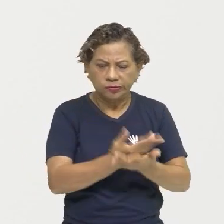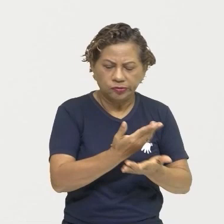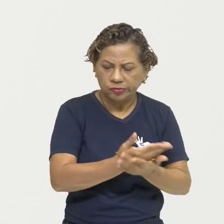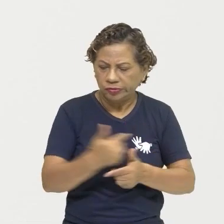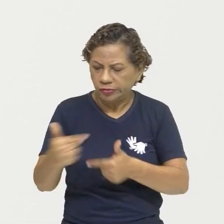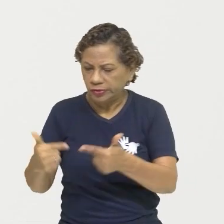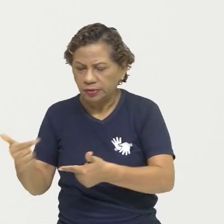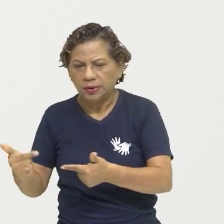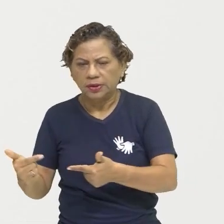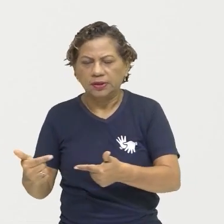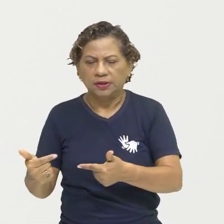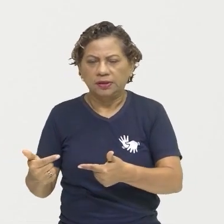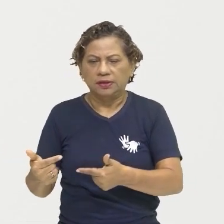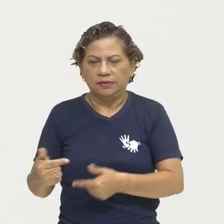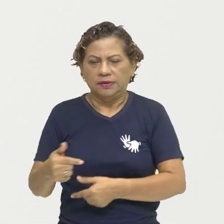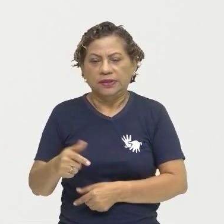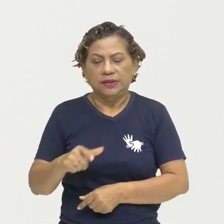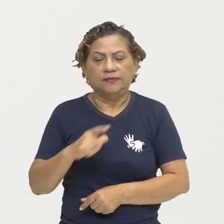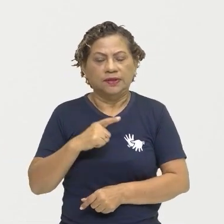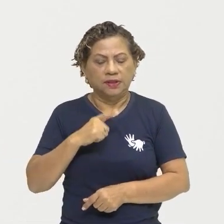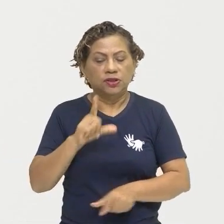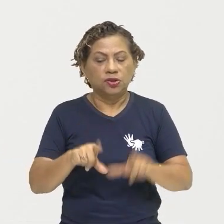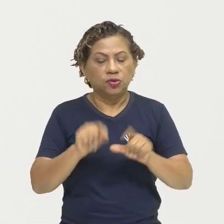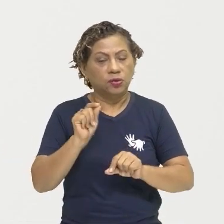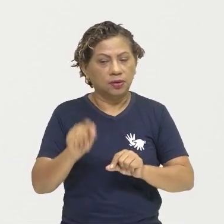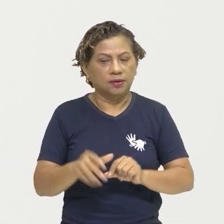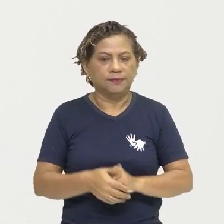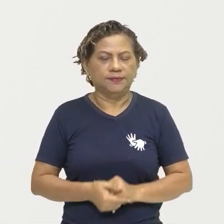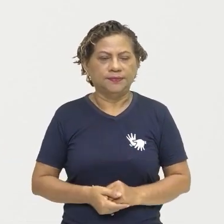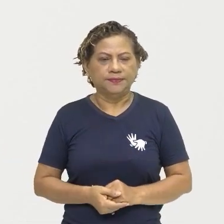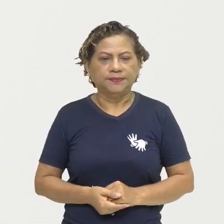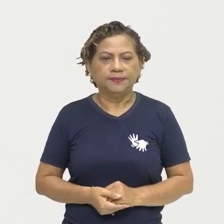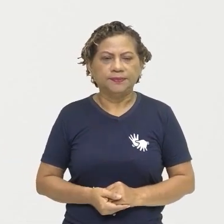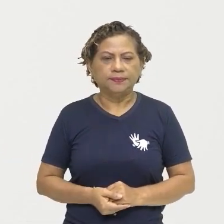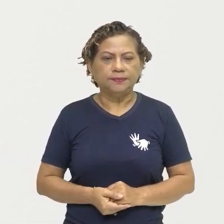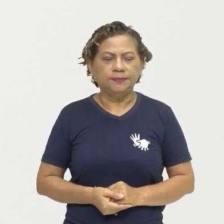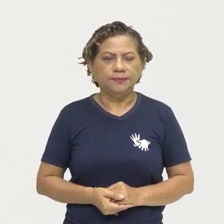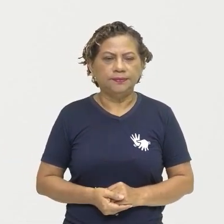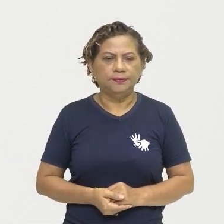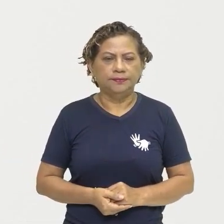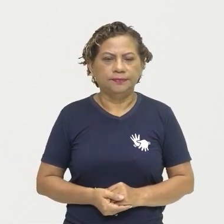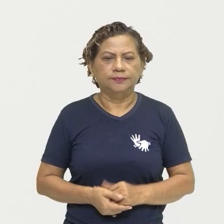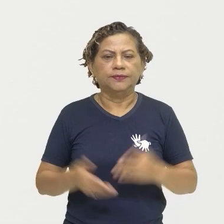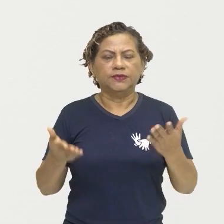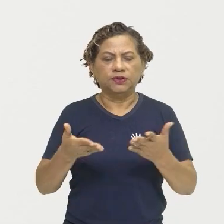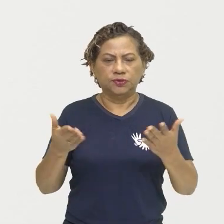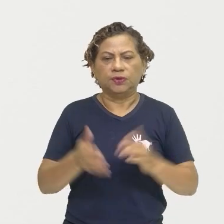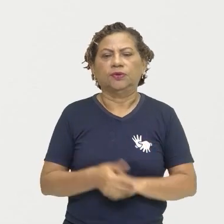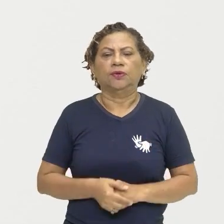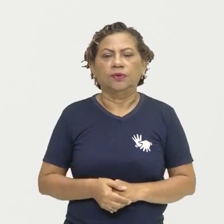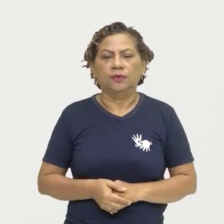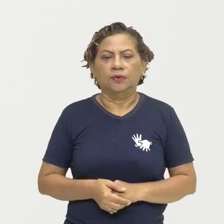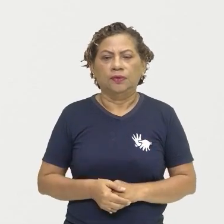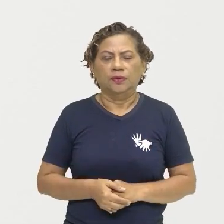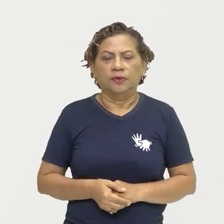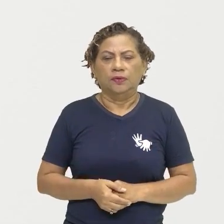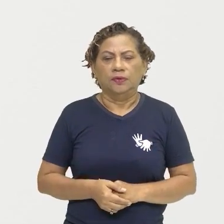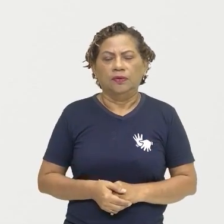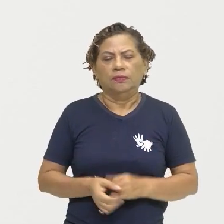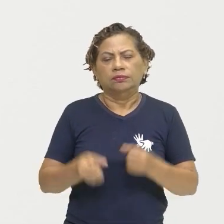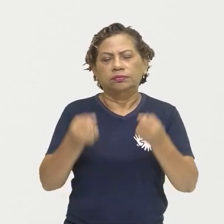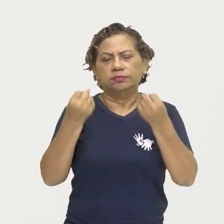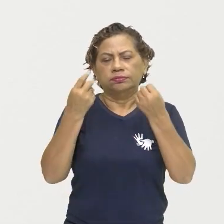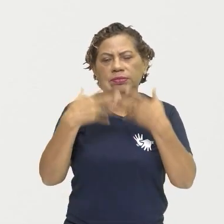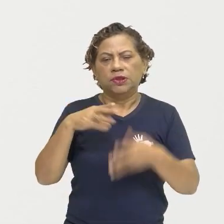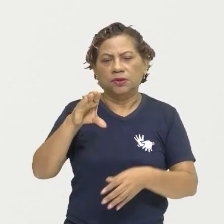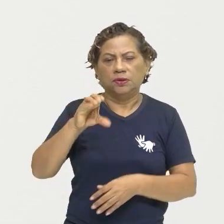gente a fazer sim, né? 2, 3 coisas ao mesmo tempo. Seguindo, amores, vamos ver as conclusivas. Vai expressar que ideia? Isso mesmo,